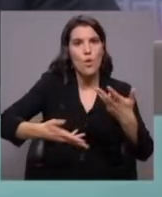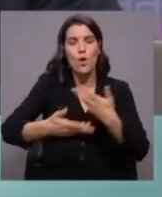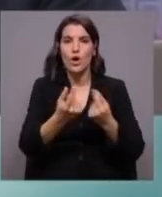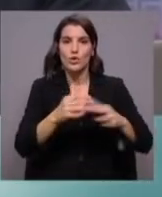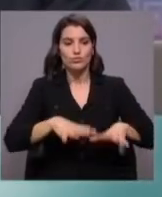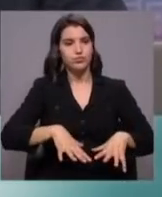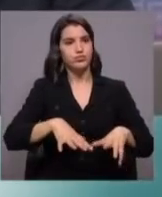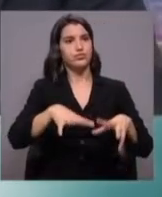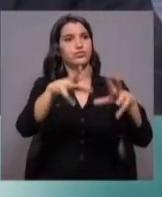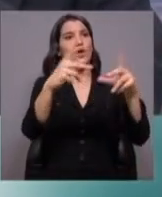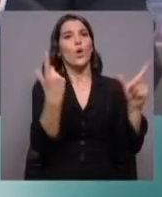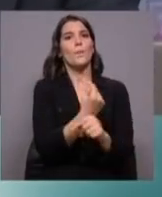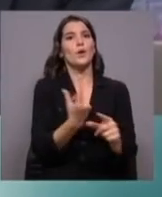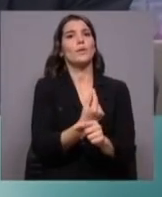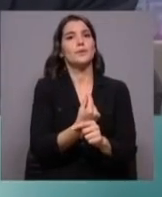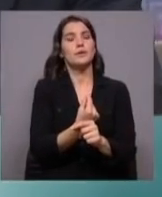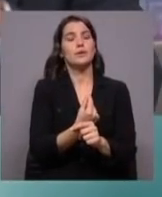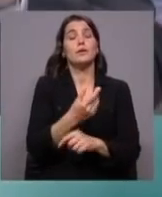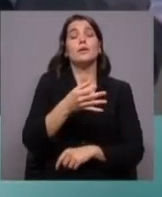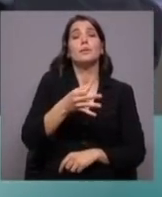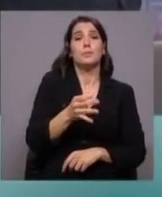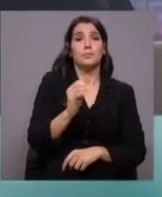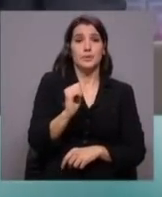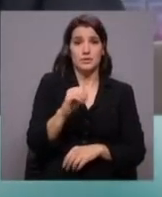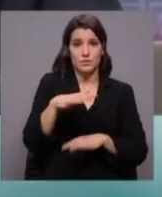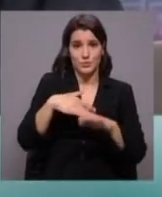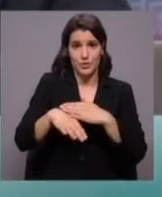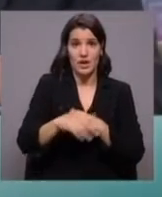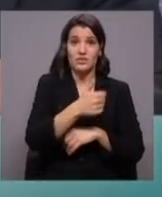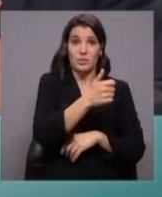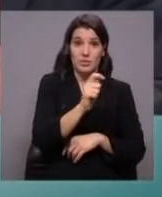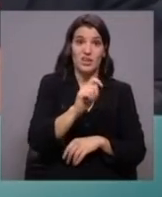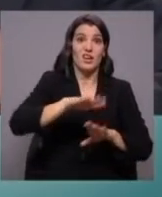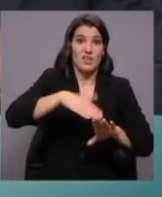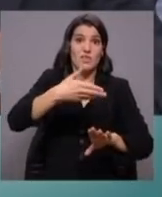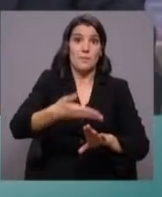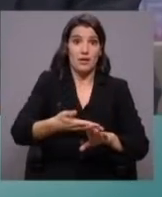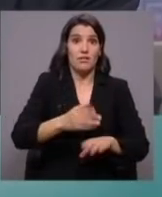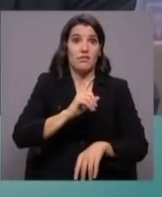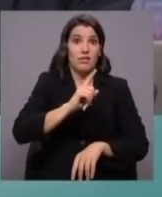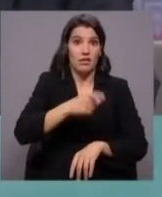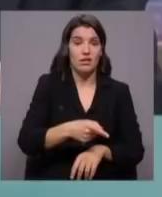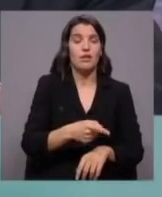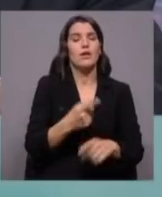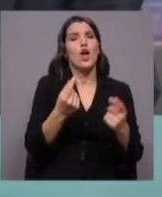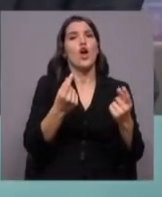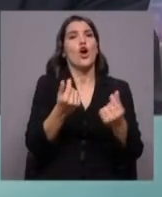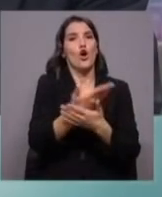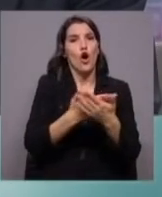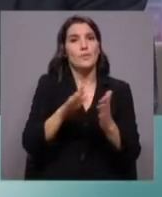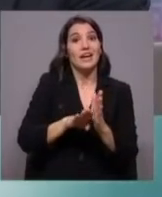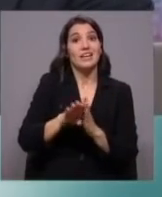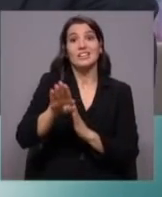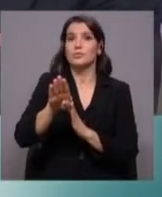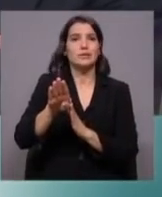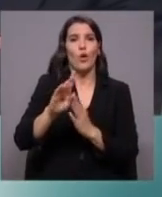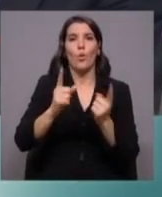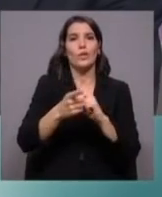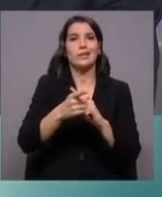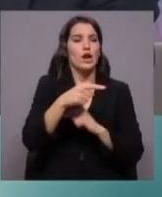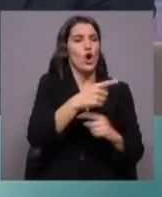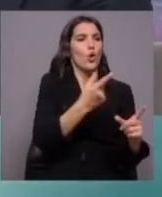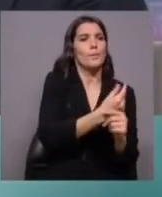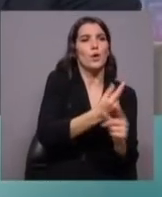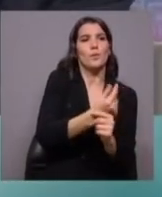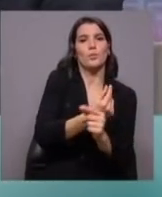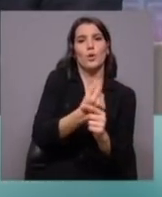mais consumo. Aquilo que o Partido Socialista faz, e o Bloco de Esquerda ainda mais um bocado, é acionar o crescimento económico pelo consumo e a oferta que venha